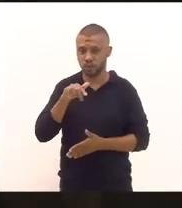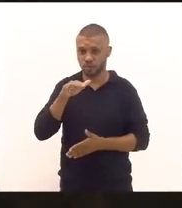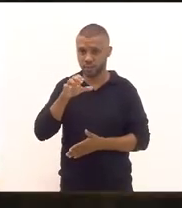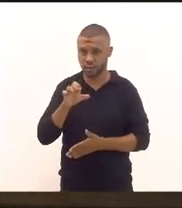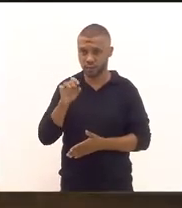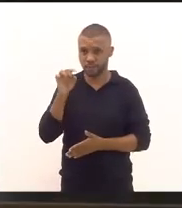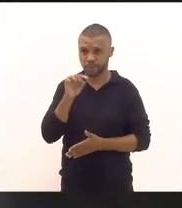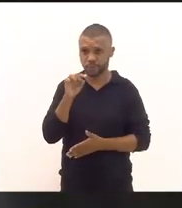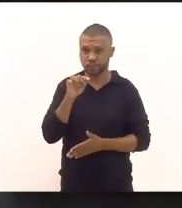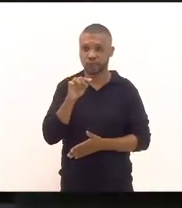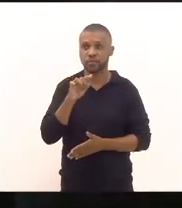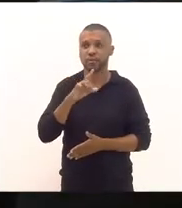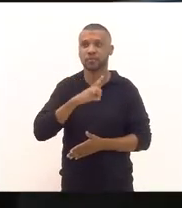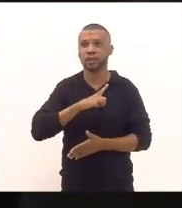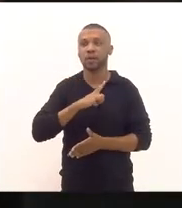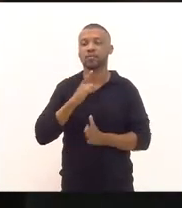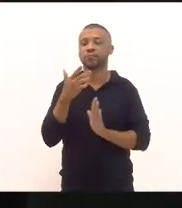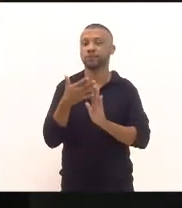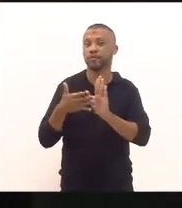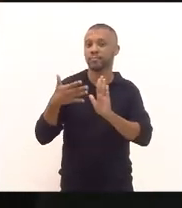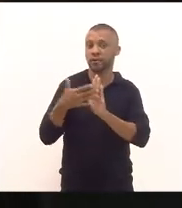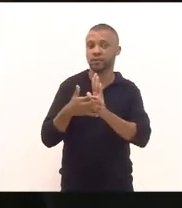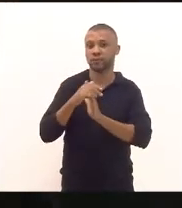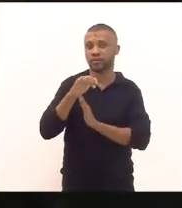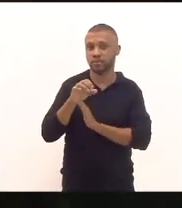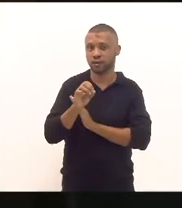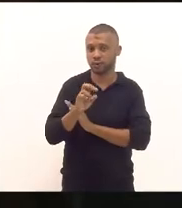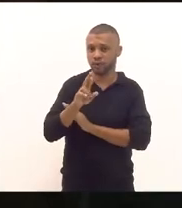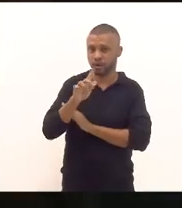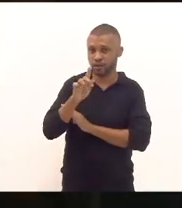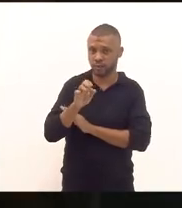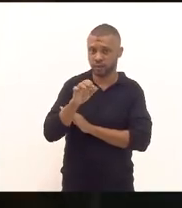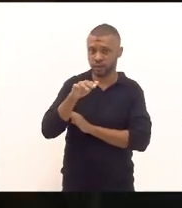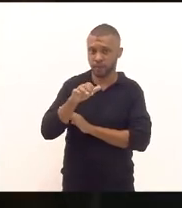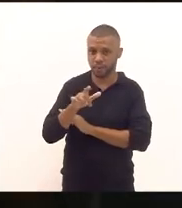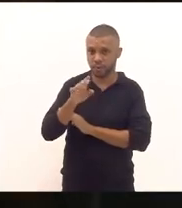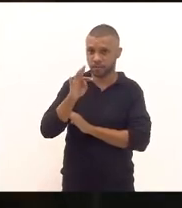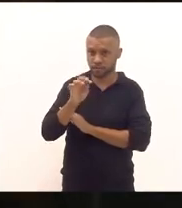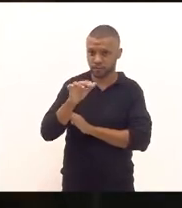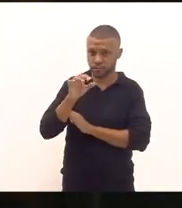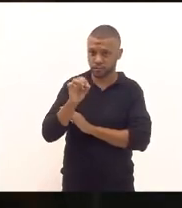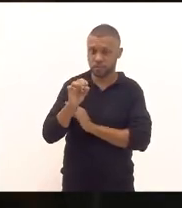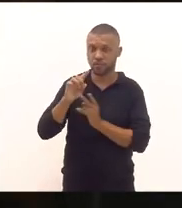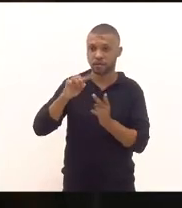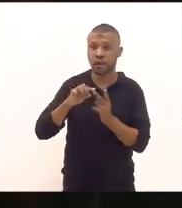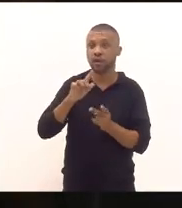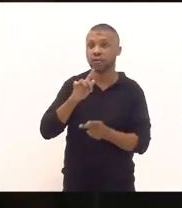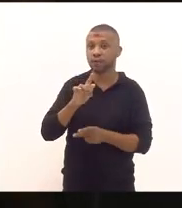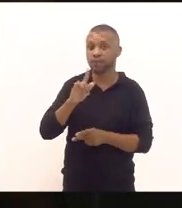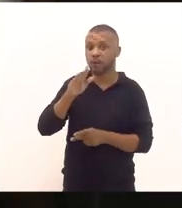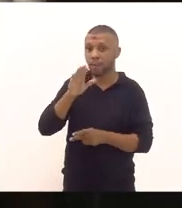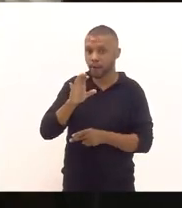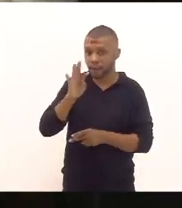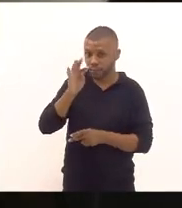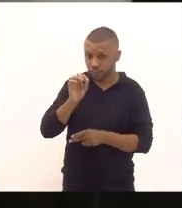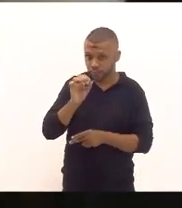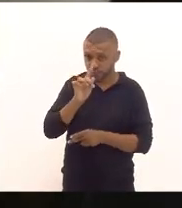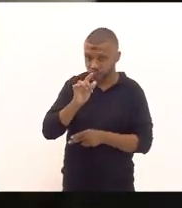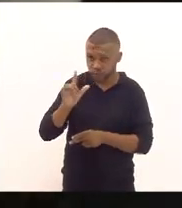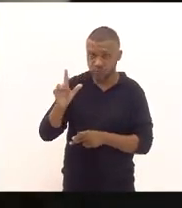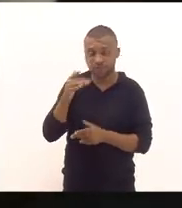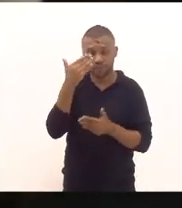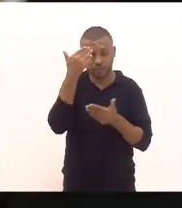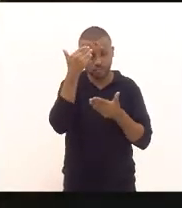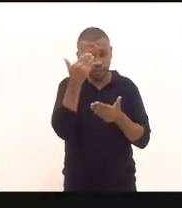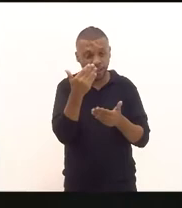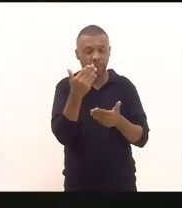que é com prefácio do Jorge malte né e o pote fácil do Gilberto Gil muito obrigada Noêmia